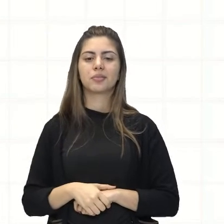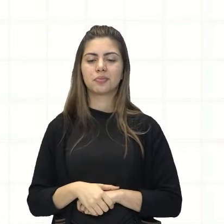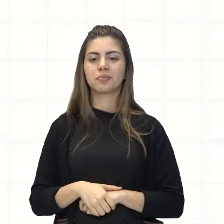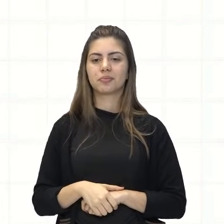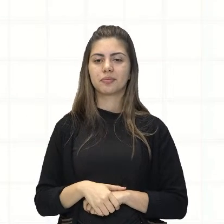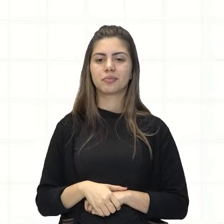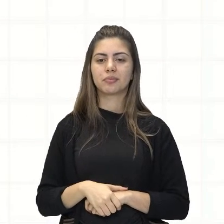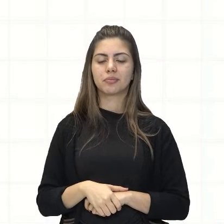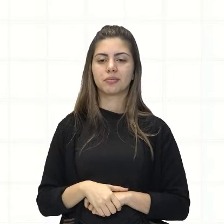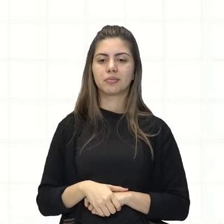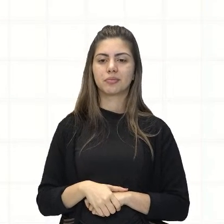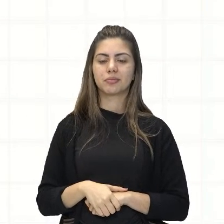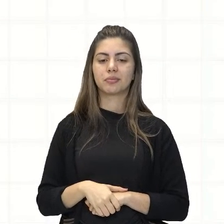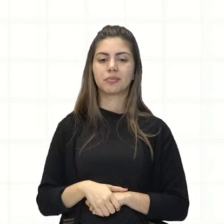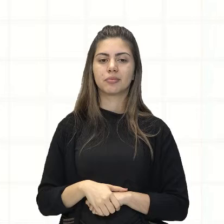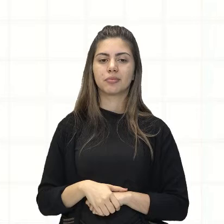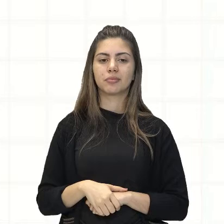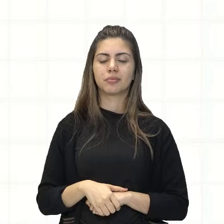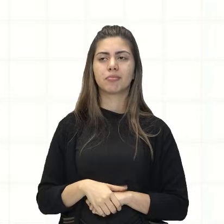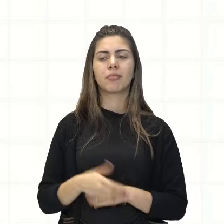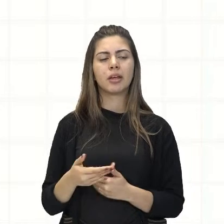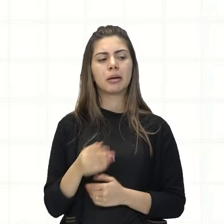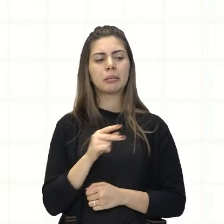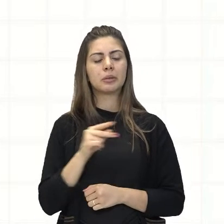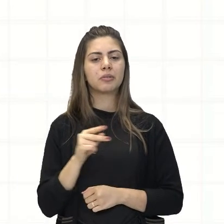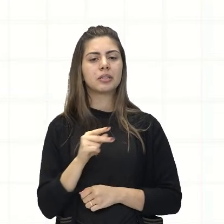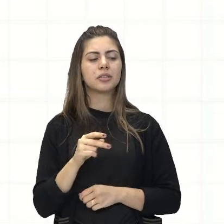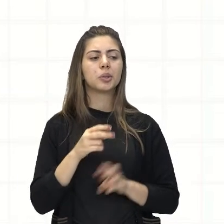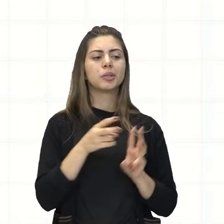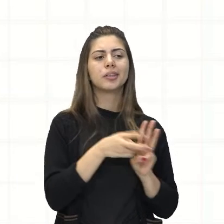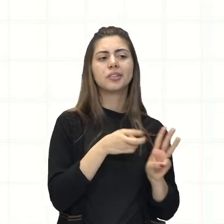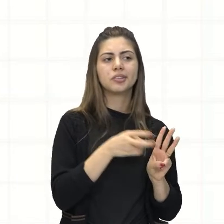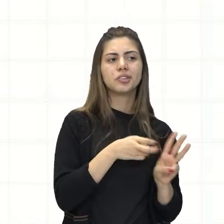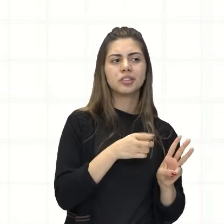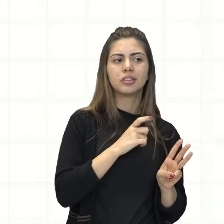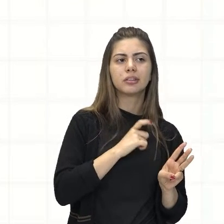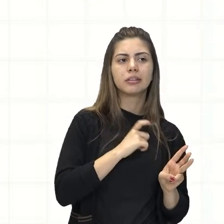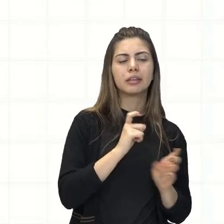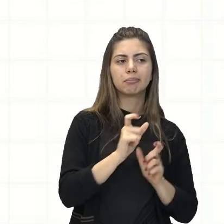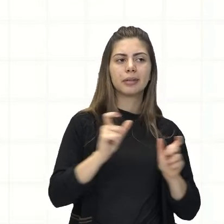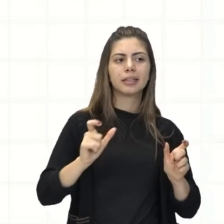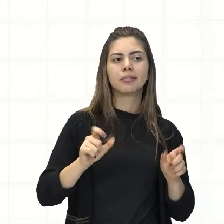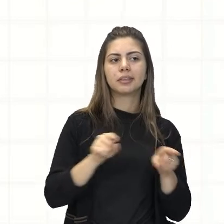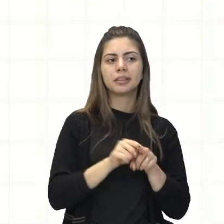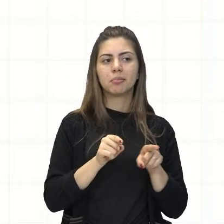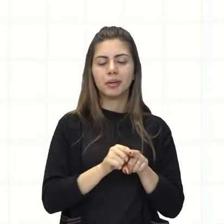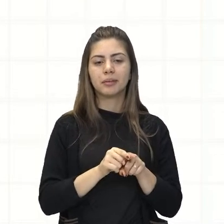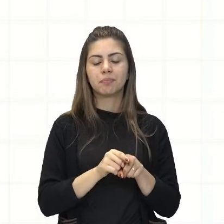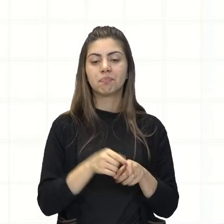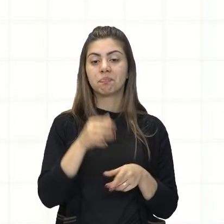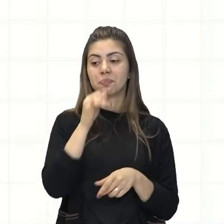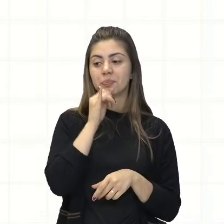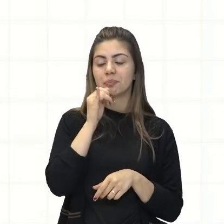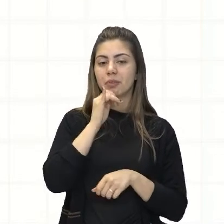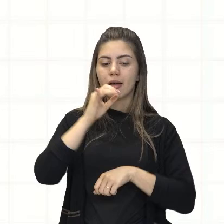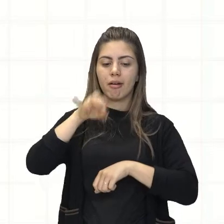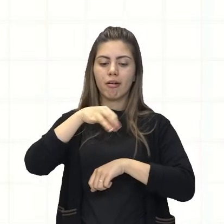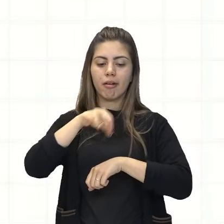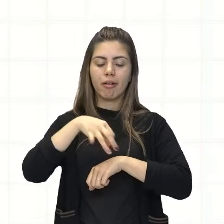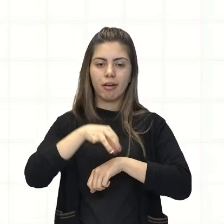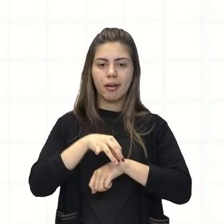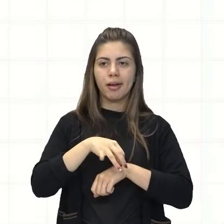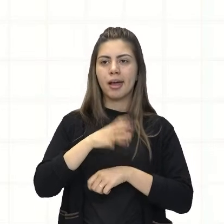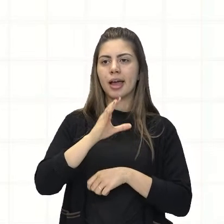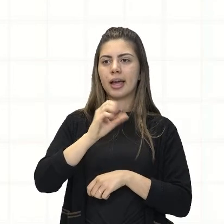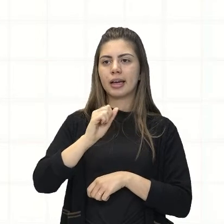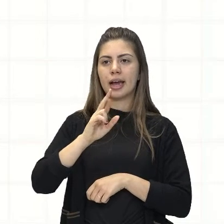dialetos africanos. Ah, professora, e o indígena? Tem também. Você fala aí para o mosquitinho, você fala carapanã, você